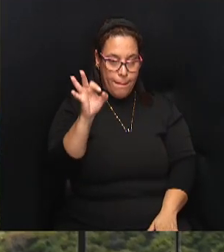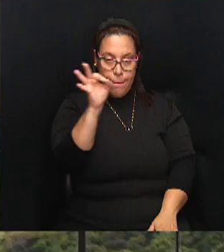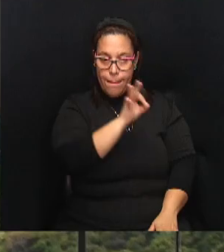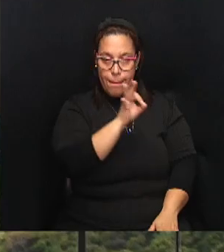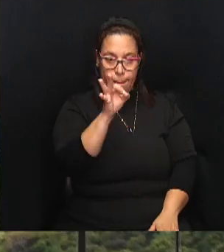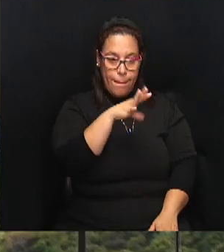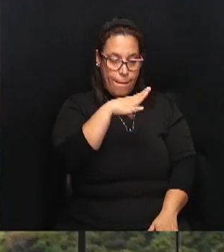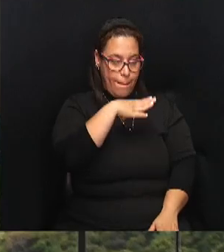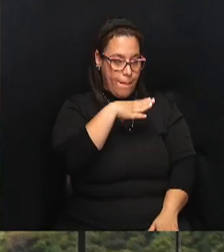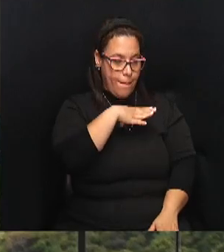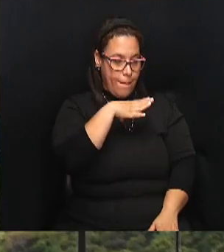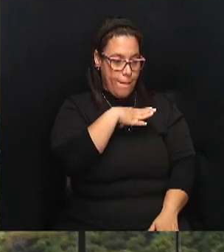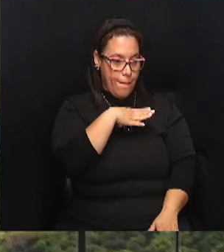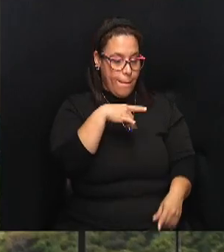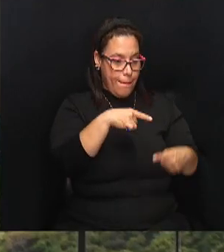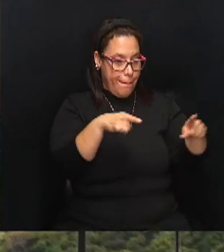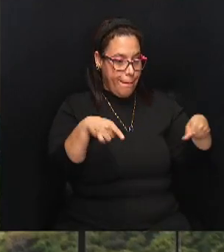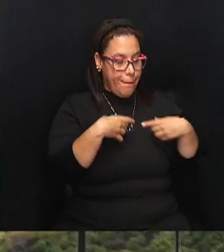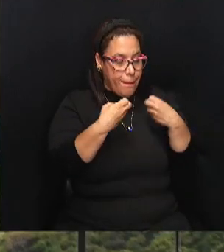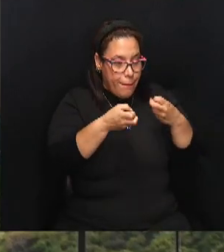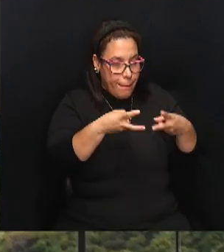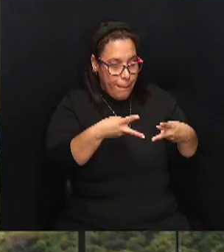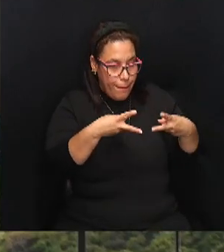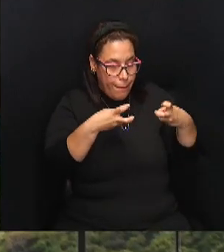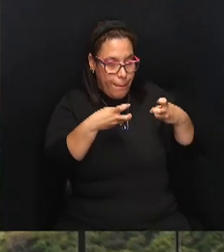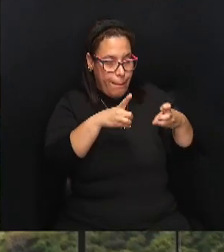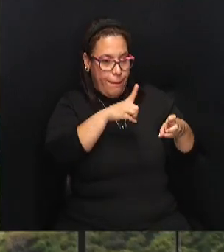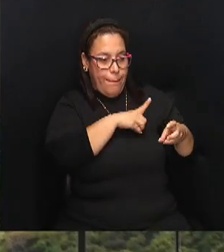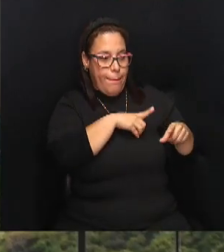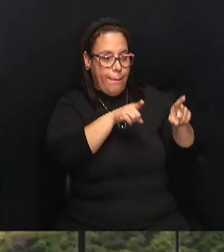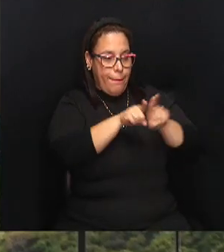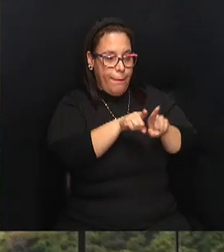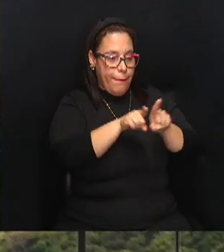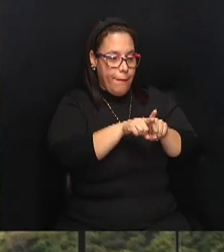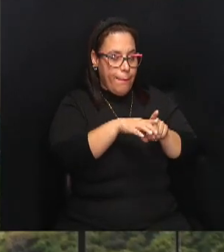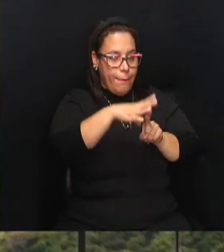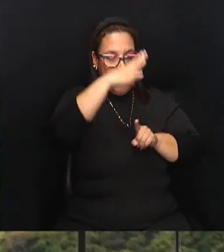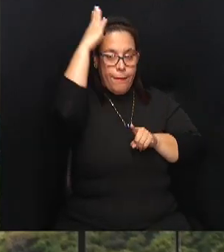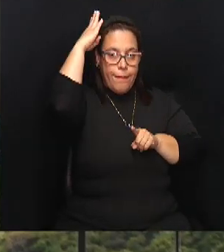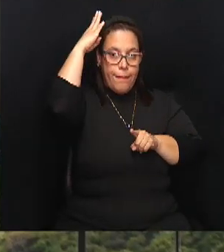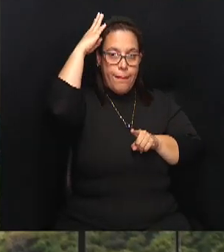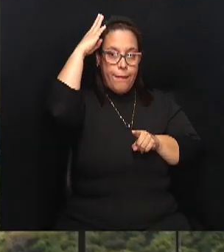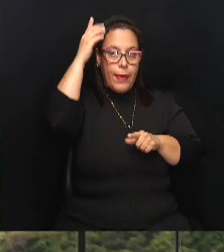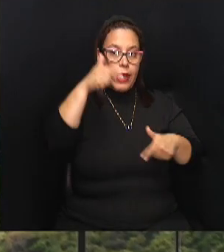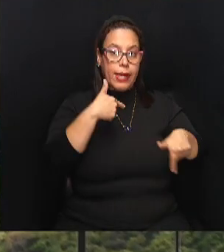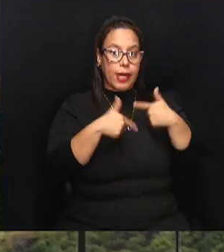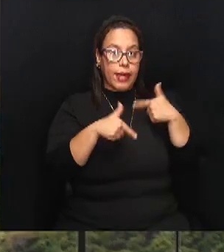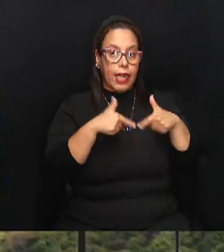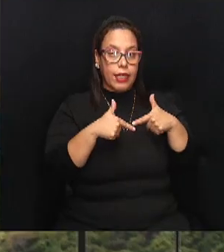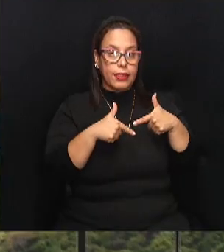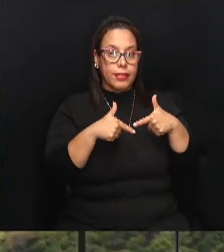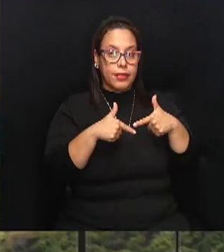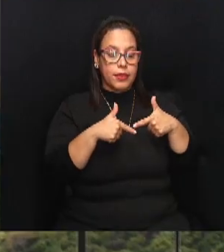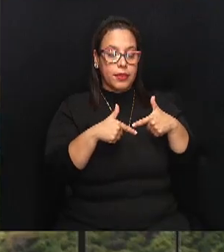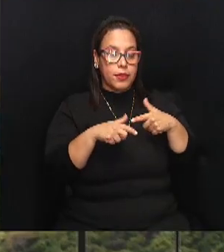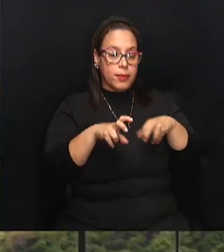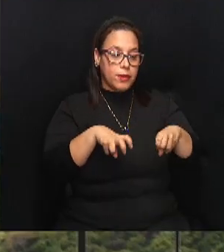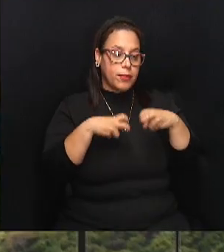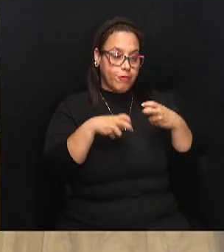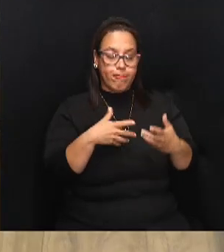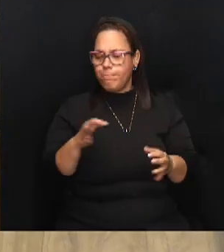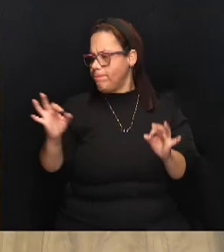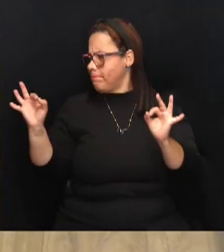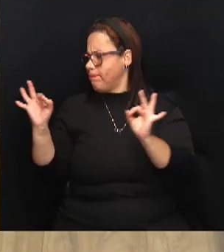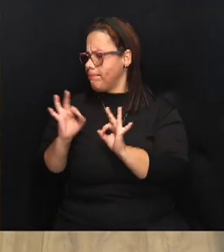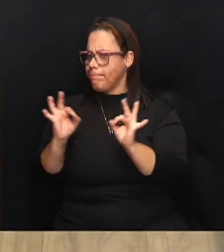do município tem esta área. Como é que enxerga a atividade também para o Corpo de Bombeiros a este trabalho nessa área rural do município? É excelente.